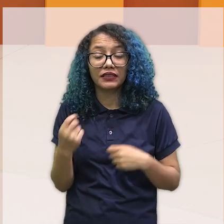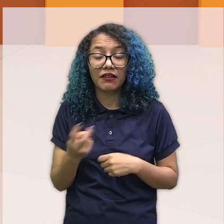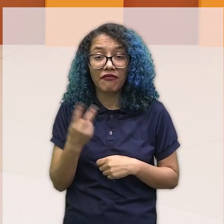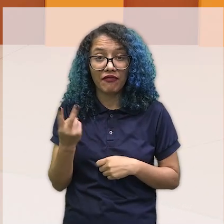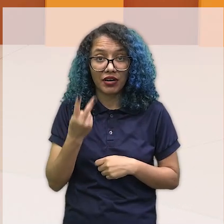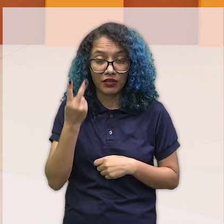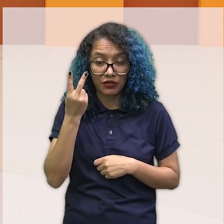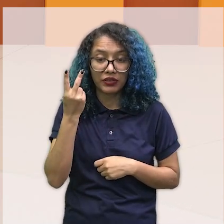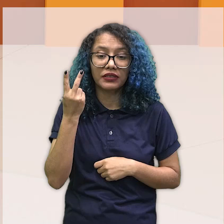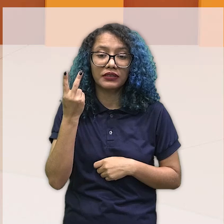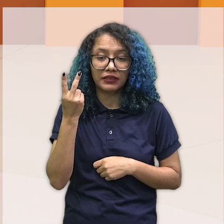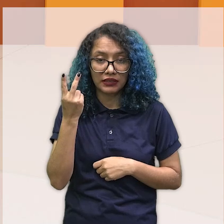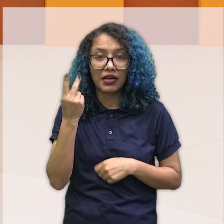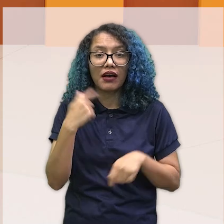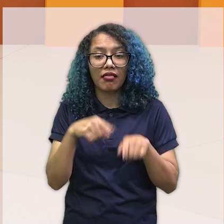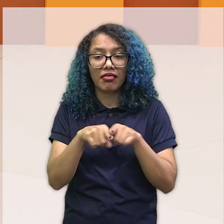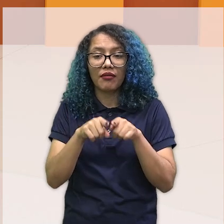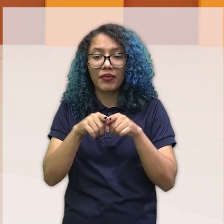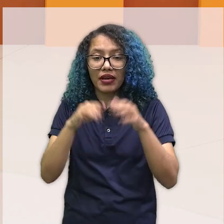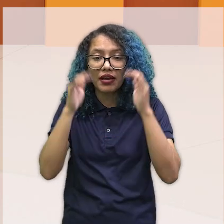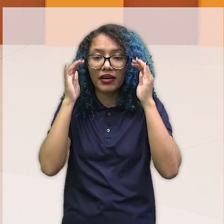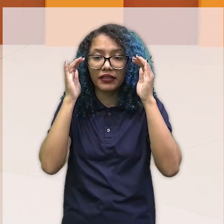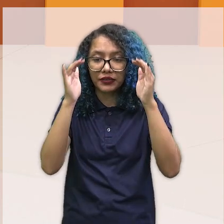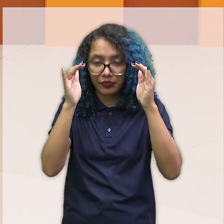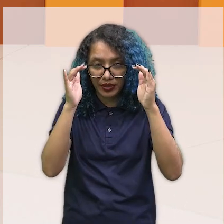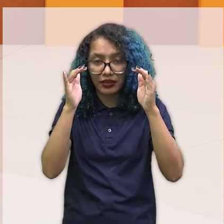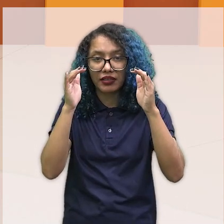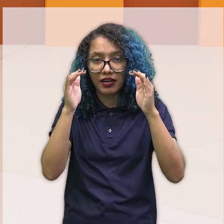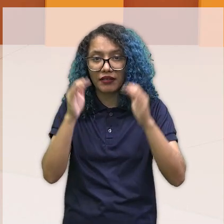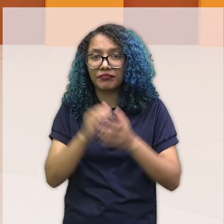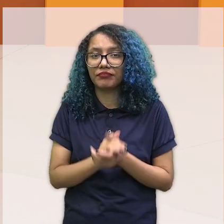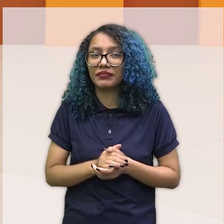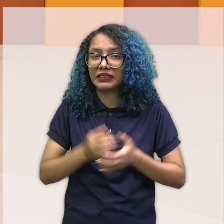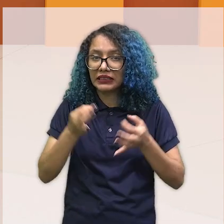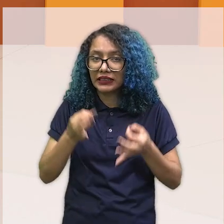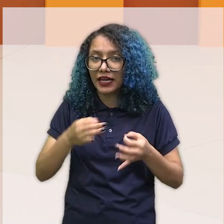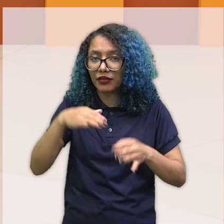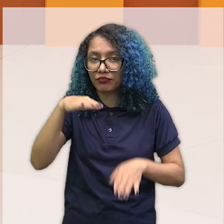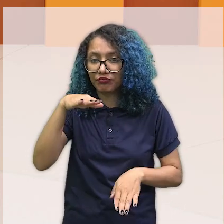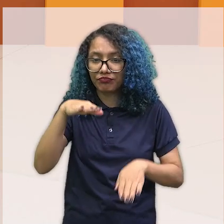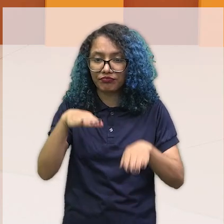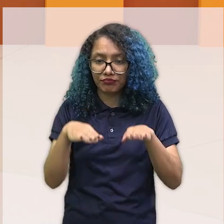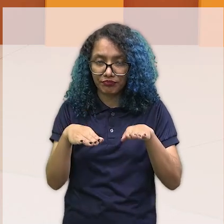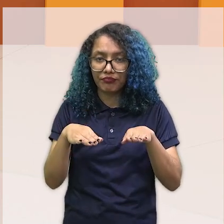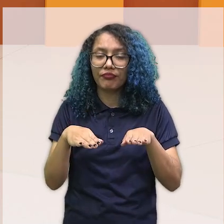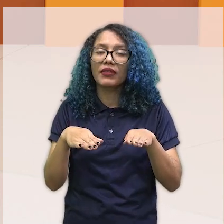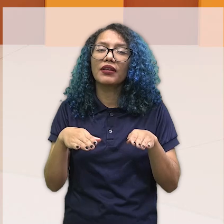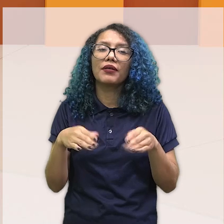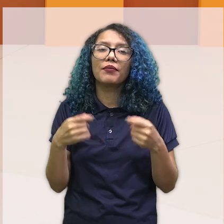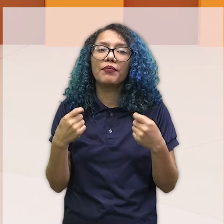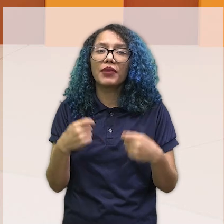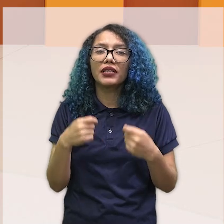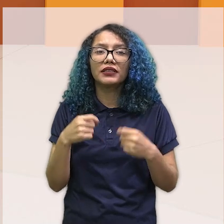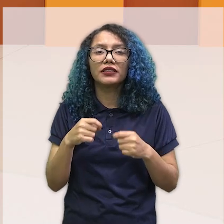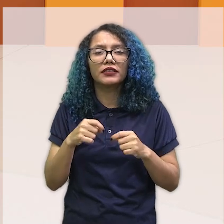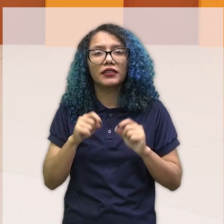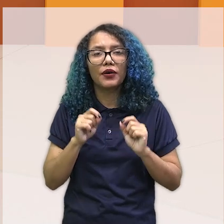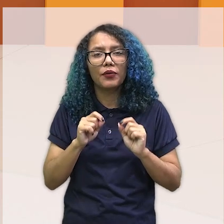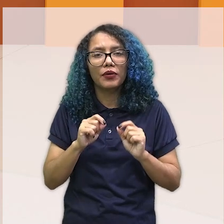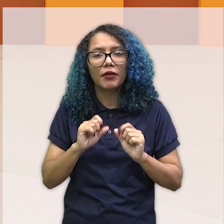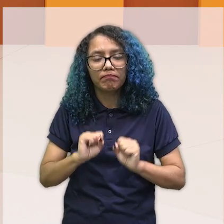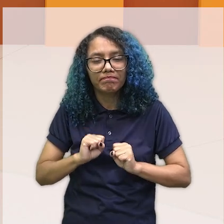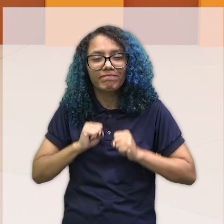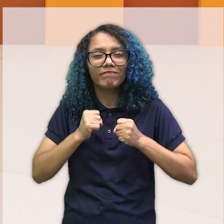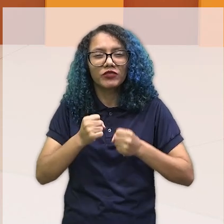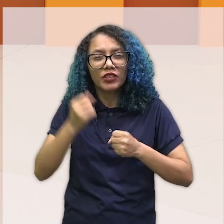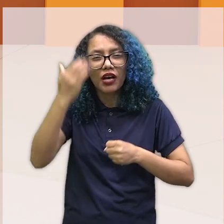que ela seja valorizada e respeitada, né, de maneira mais justa e equitativa, nós temos que trabalhar para isso. Nós temos que